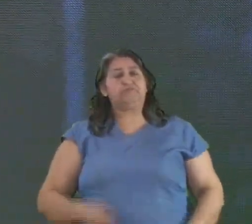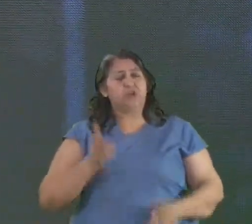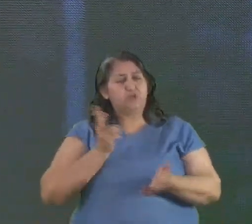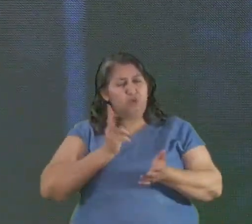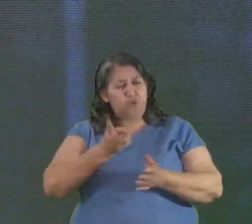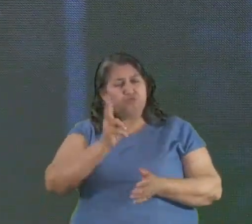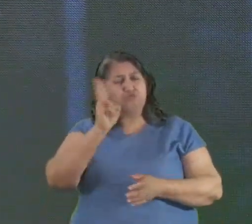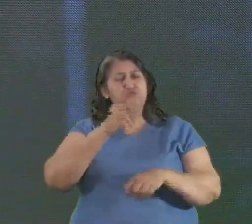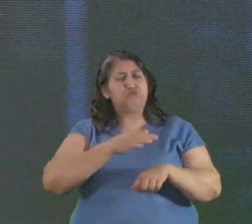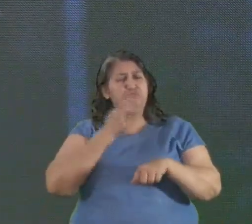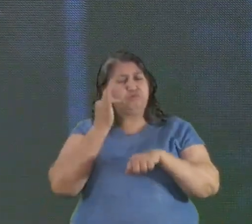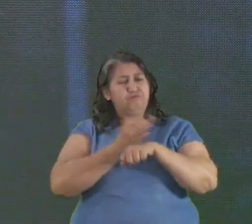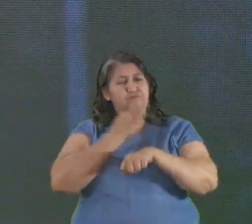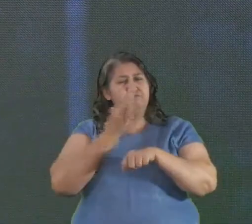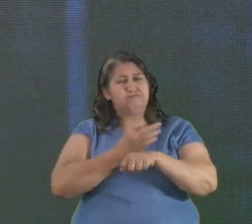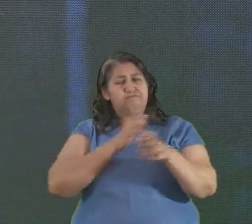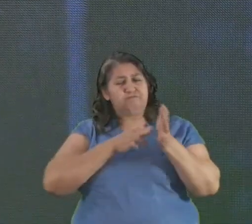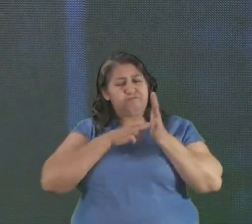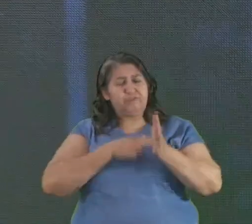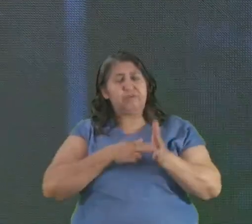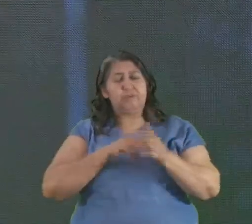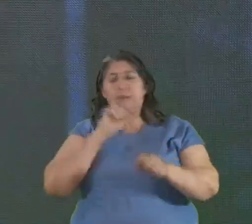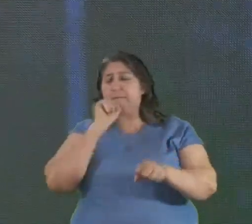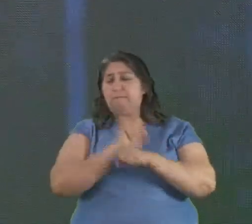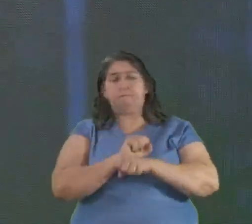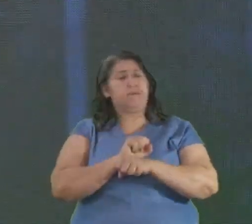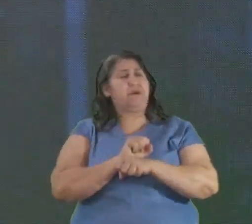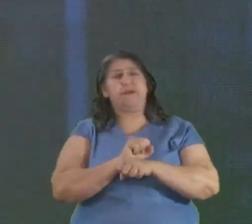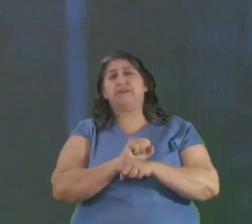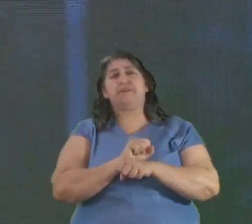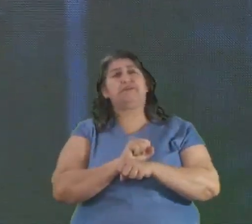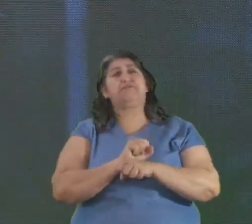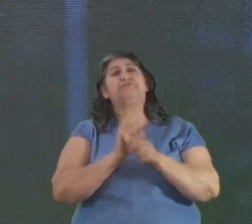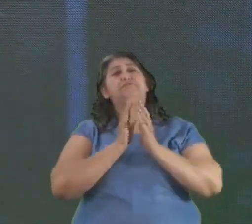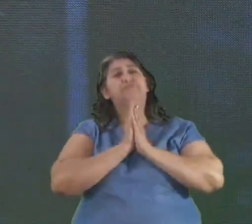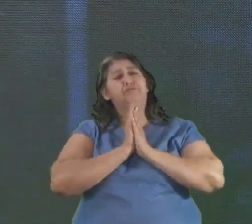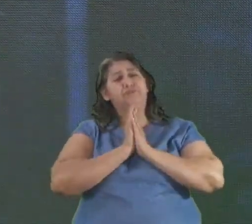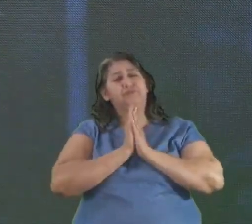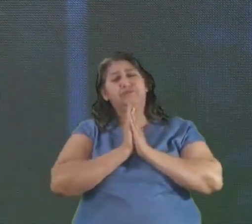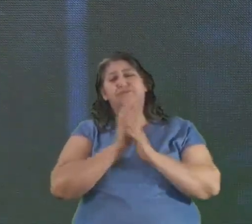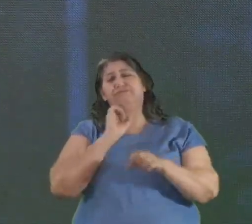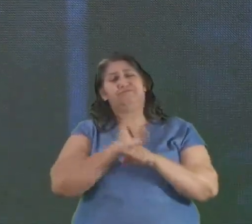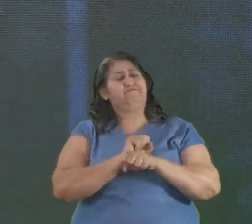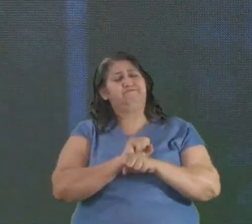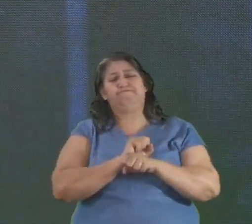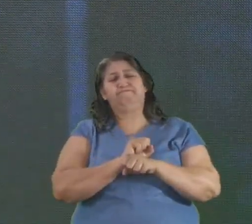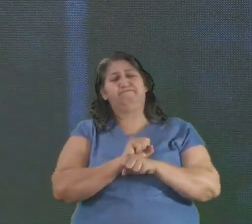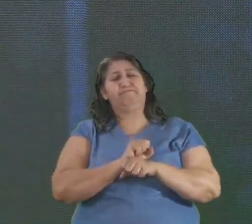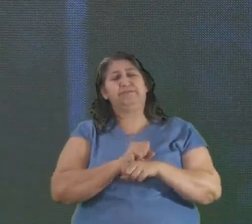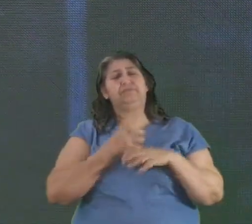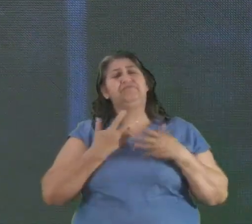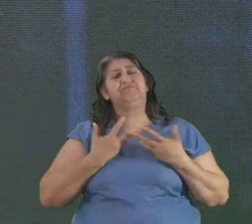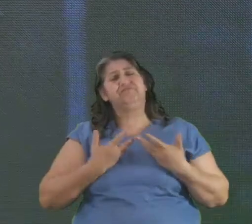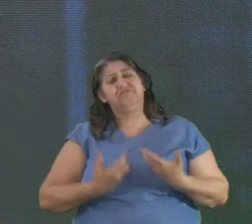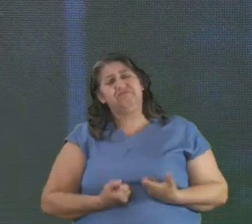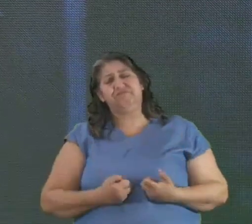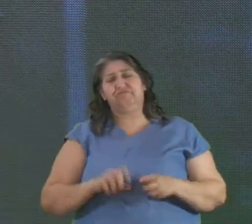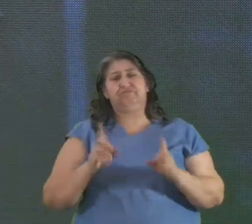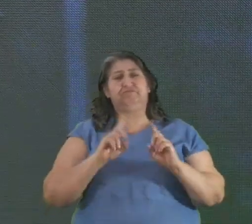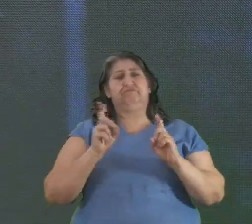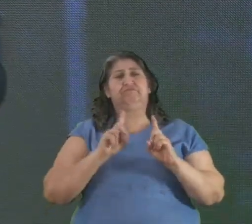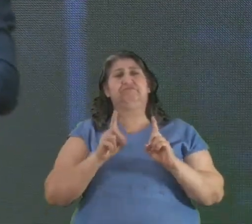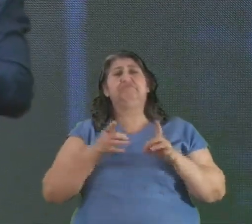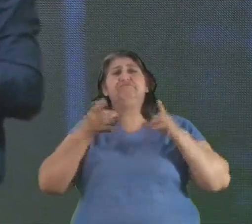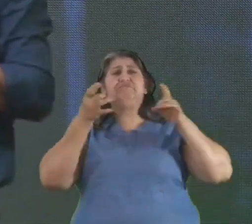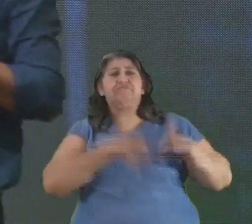Persevere, não pare, por favor, não pare, não desanime,